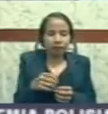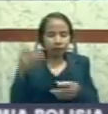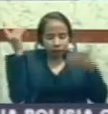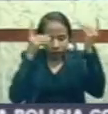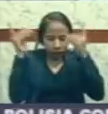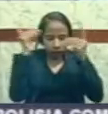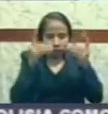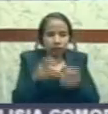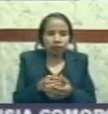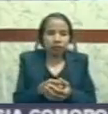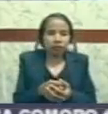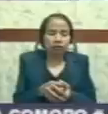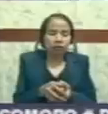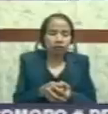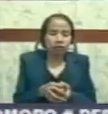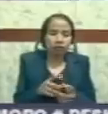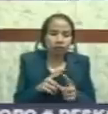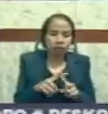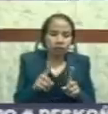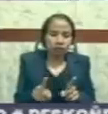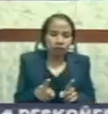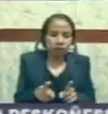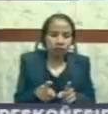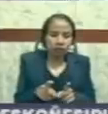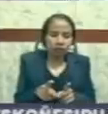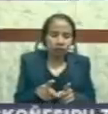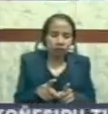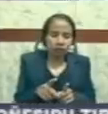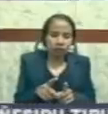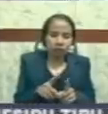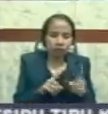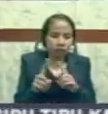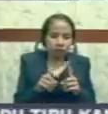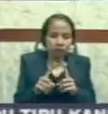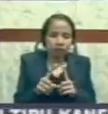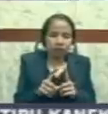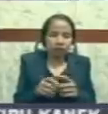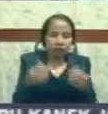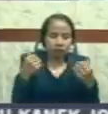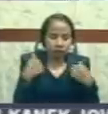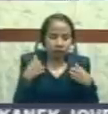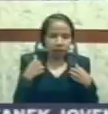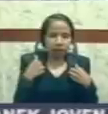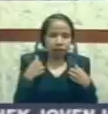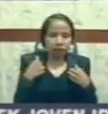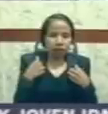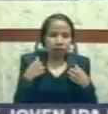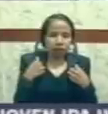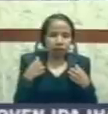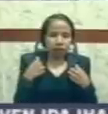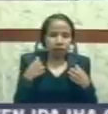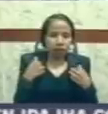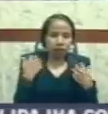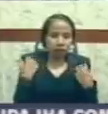a capacidade. Mas, ainda né, órgãos de tutela, né, tem que ser, irmãos, que